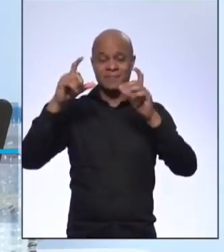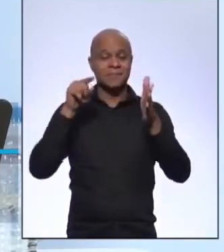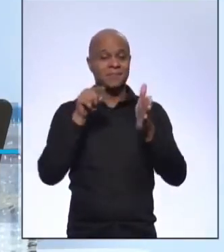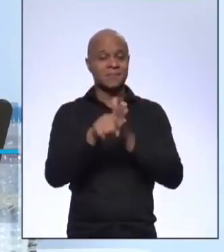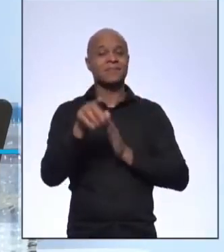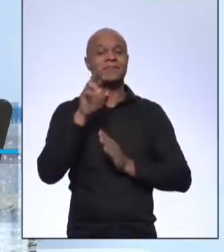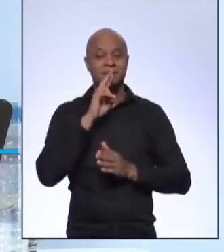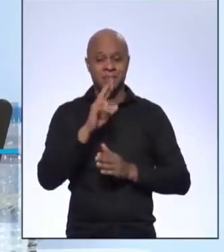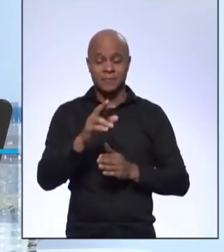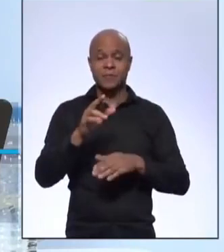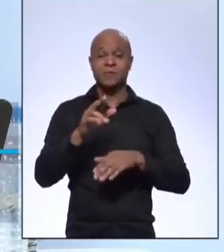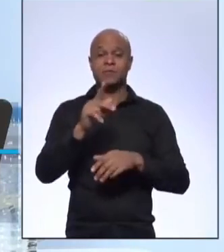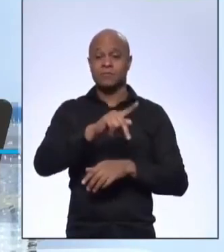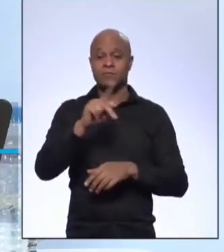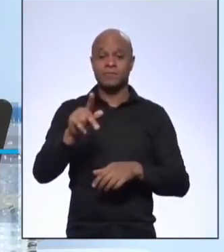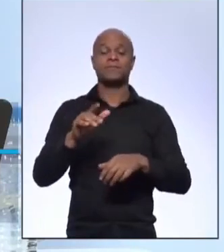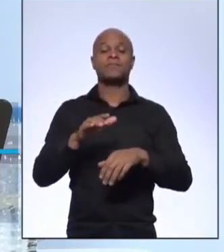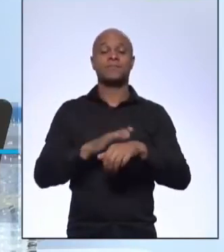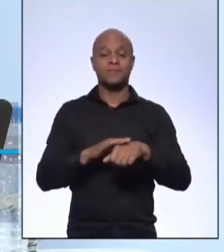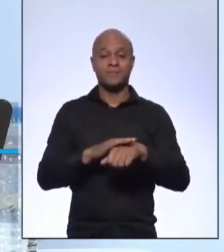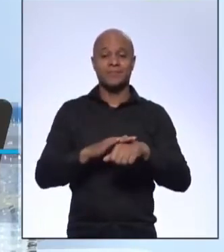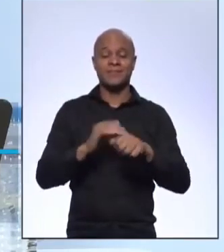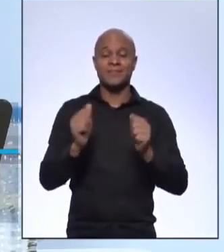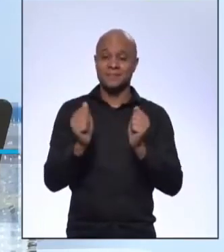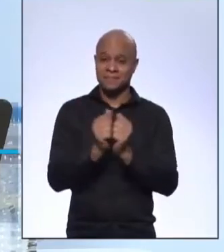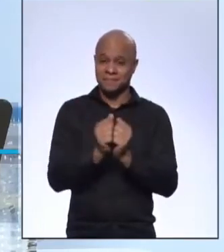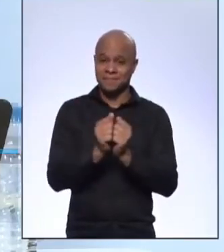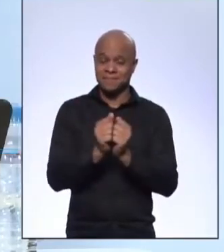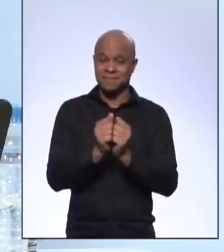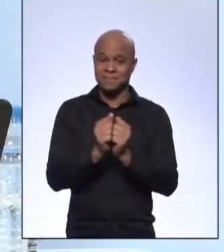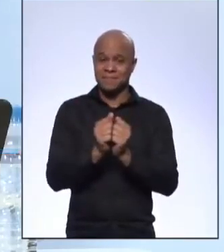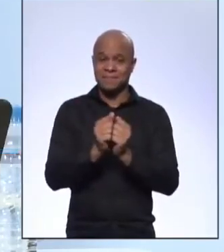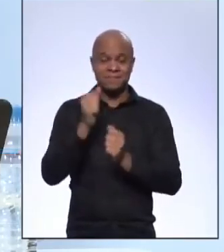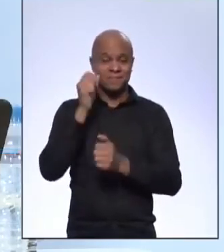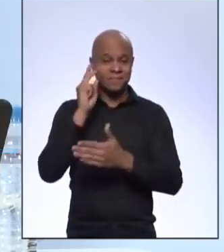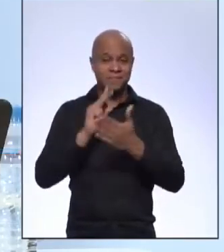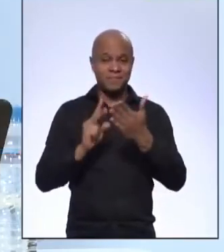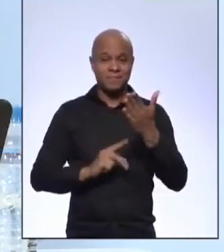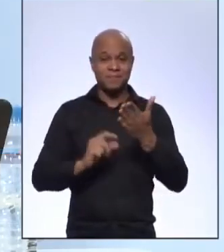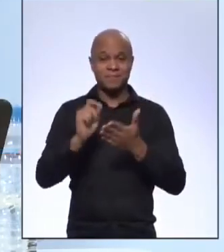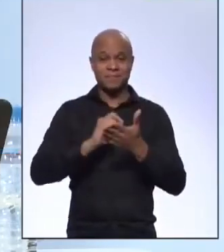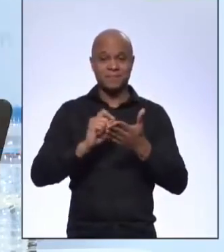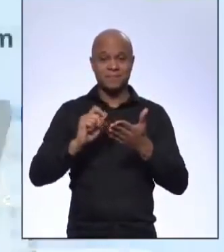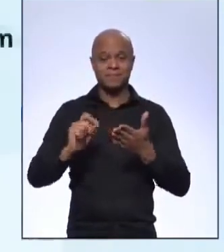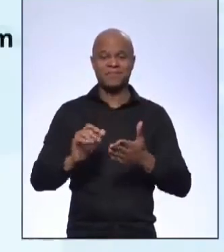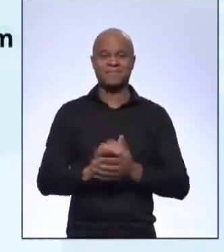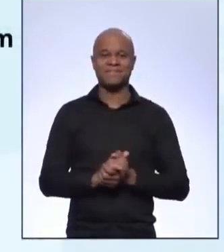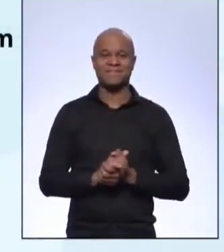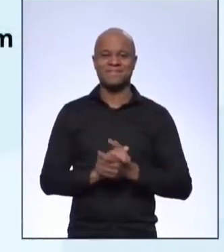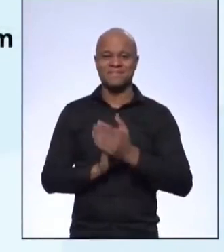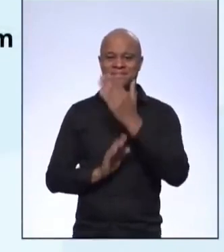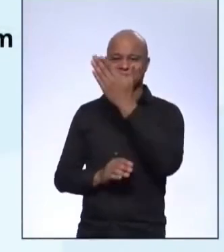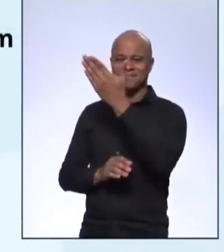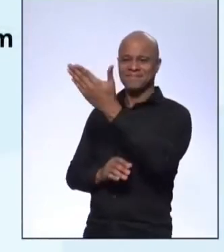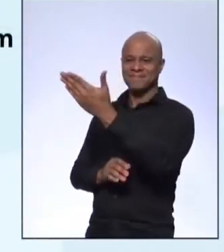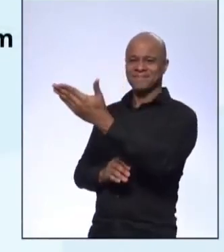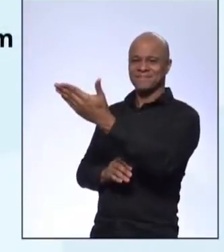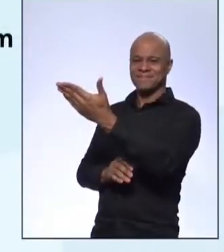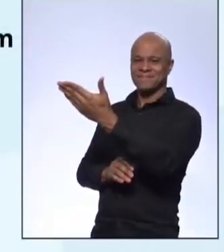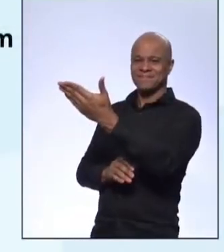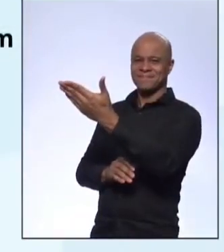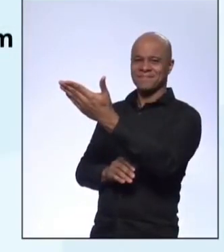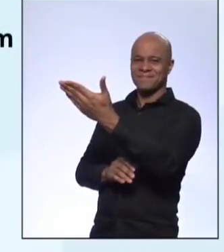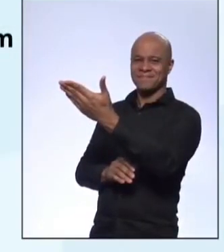pesquisar, conversar com seus professores. Então, acompanhe conosco a leitura e anote se for possível. Vamos lá. Primeira